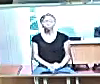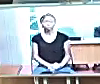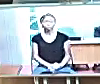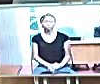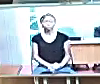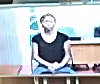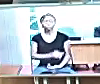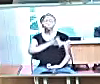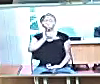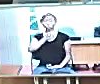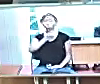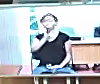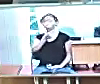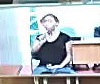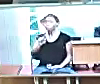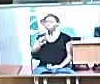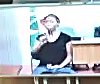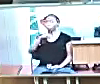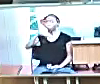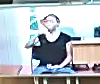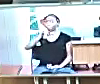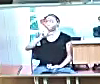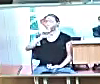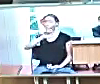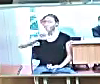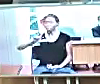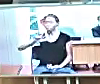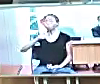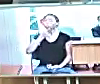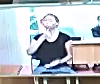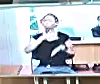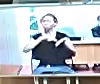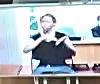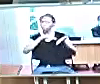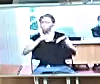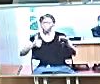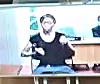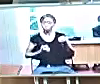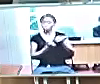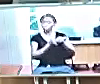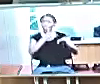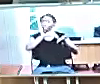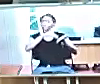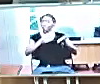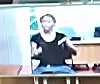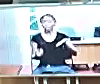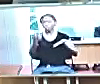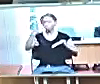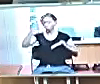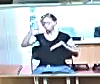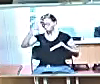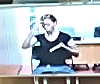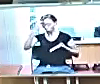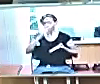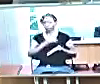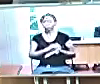joão batista miguel secretário adjunto da secretaria de estado de cultura